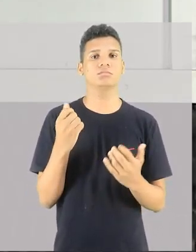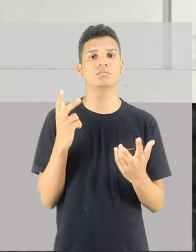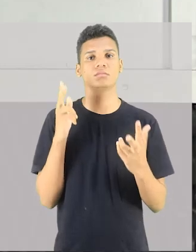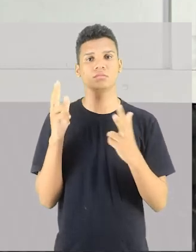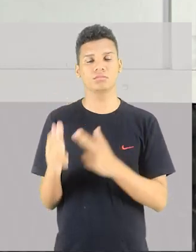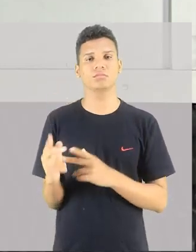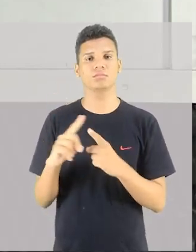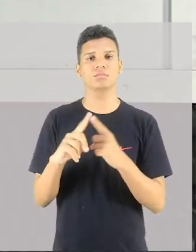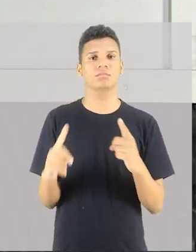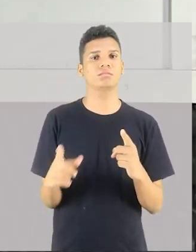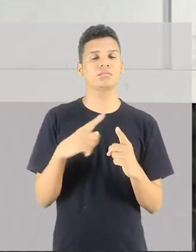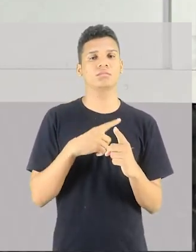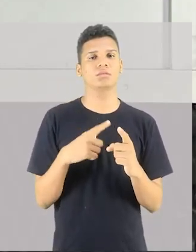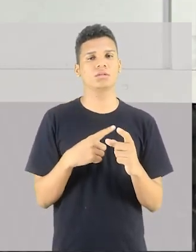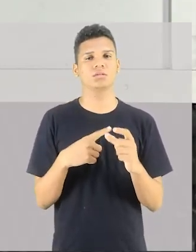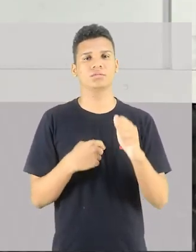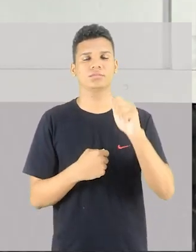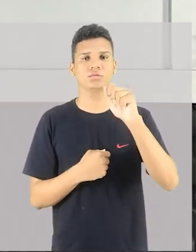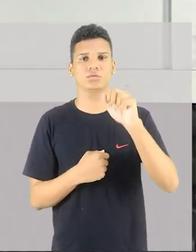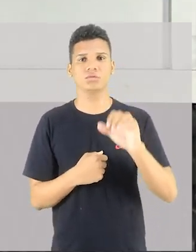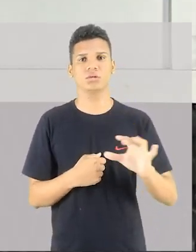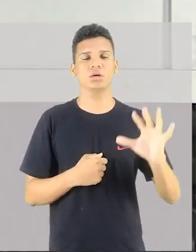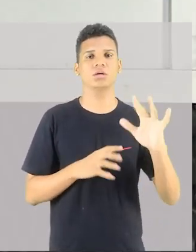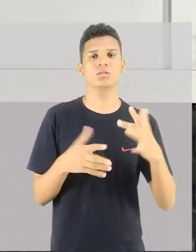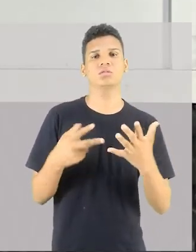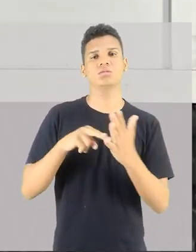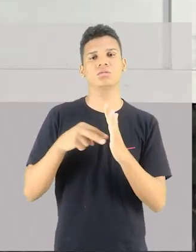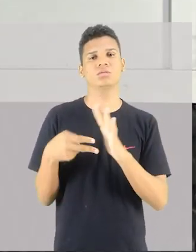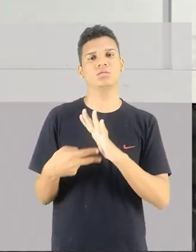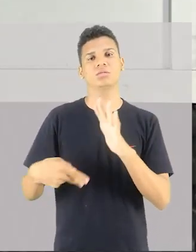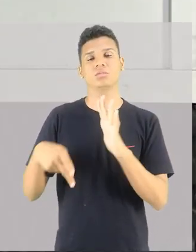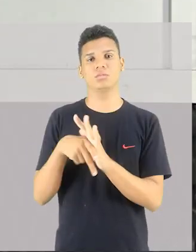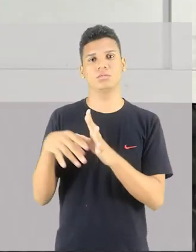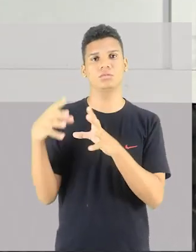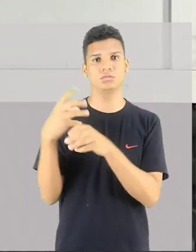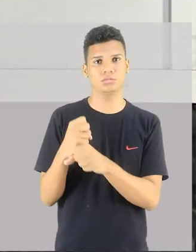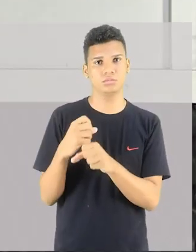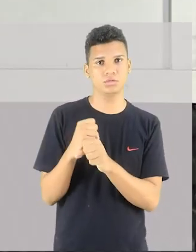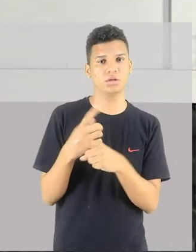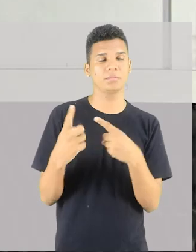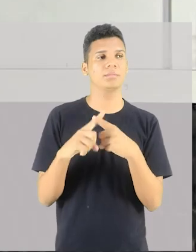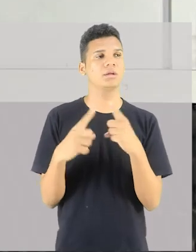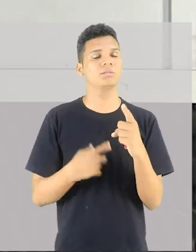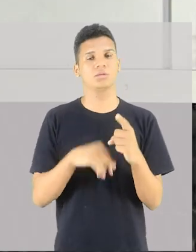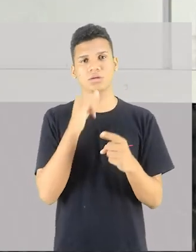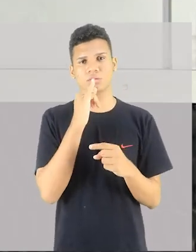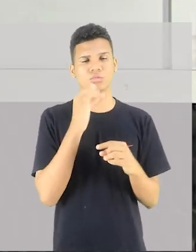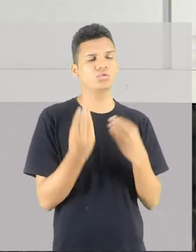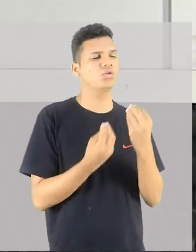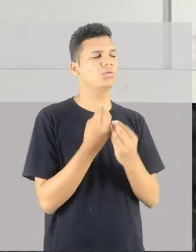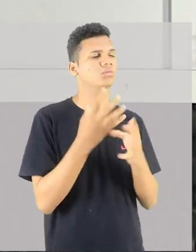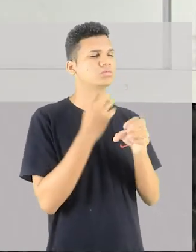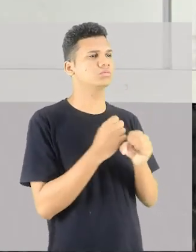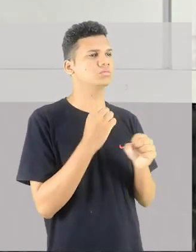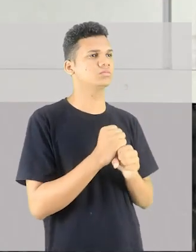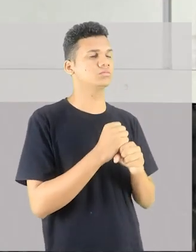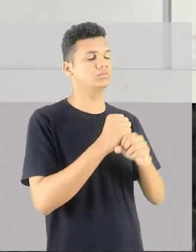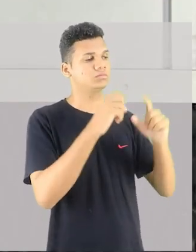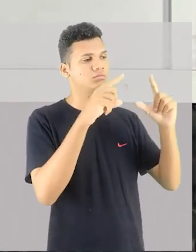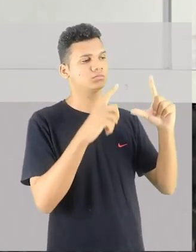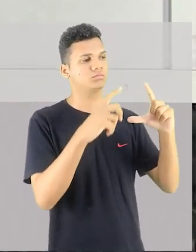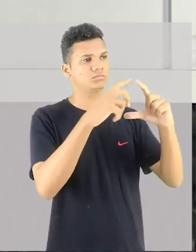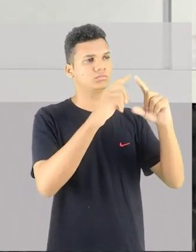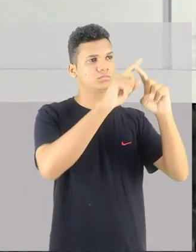e a área da faixa como é que você calcula a área de uma coroa circular gente muita atenção